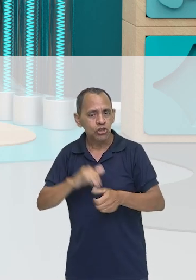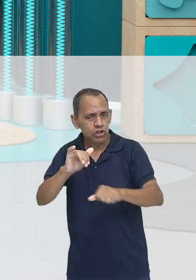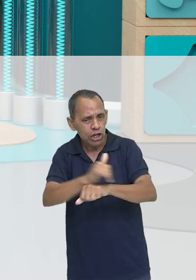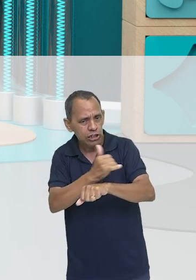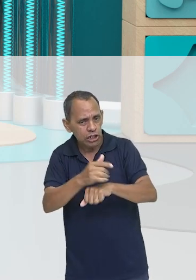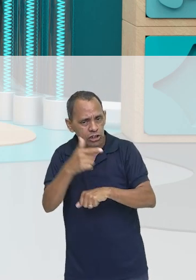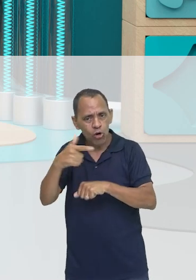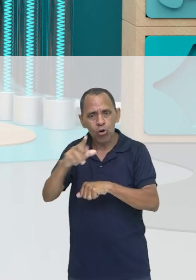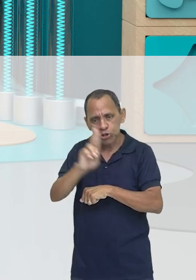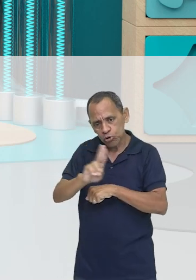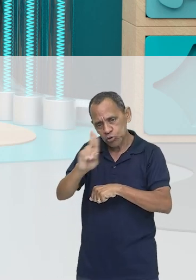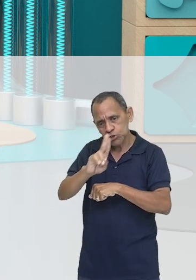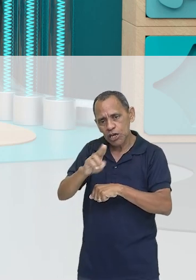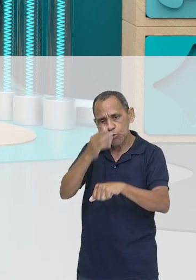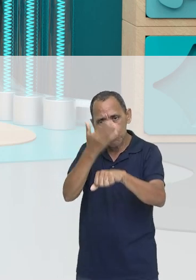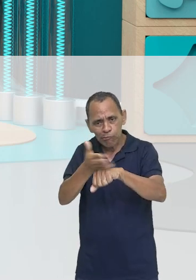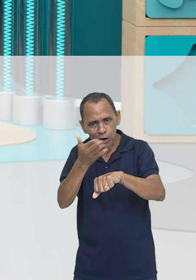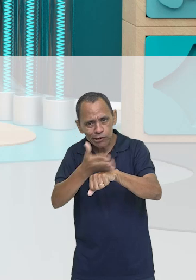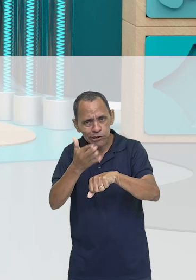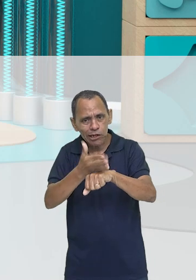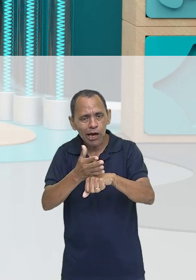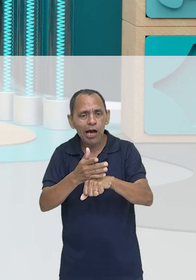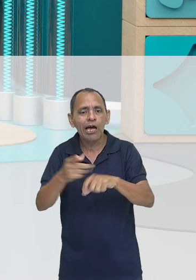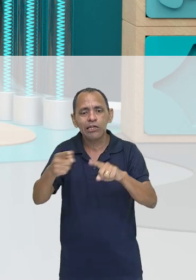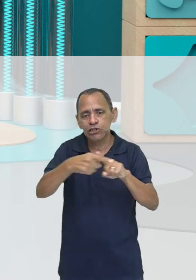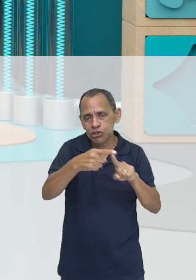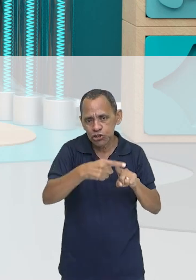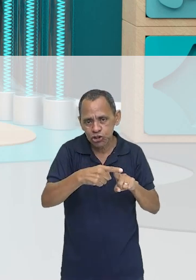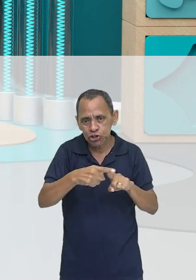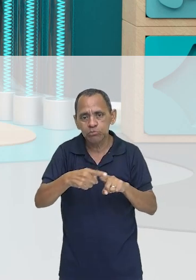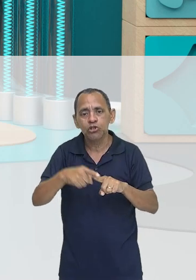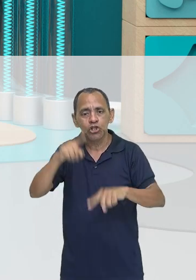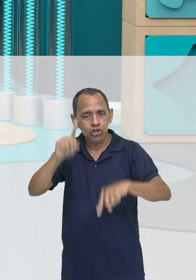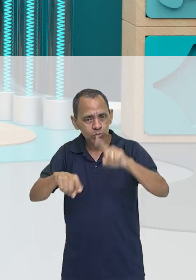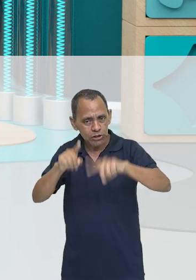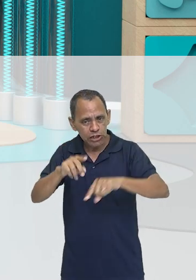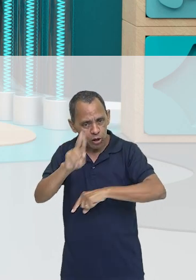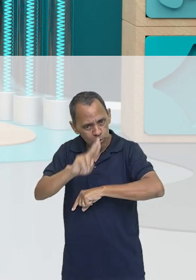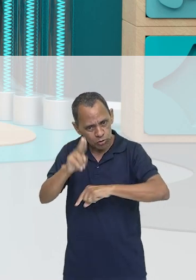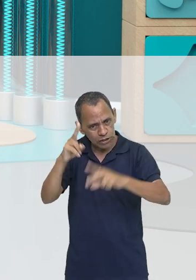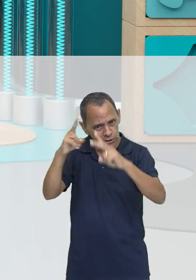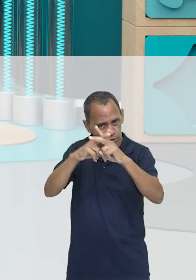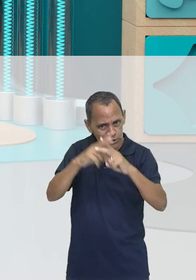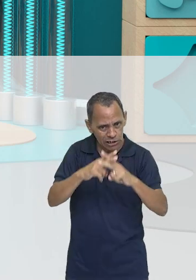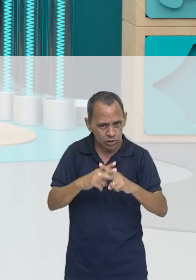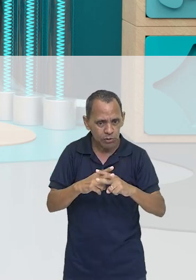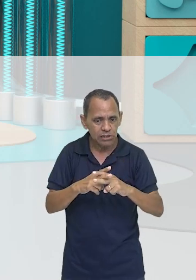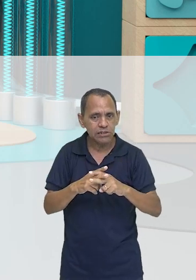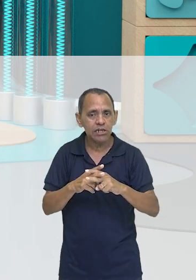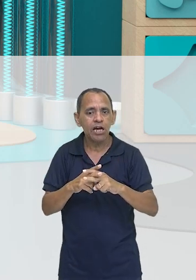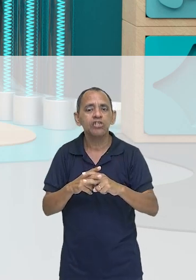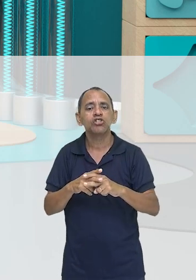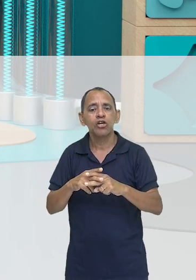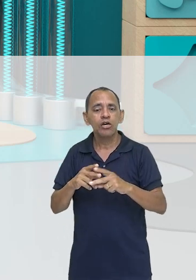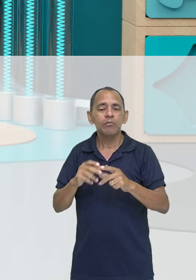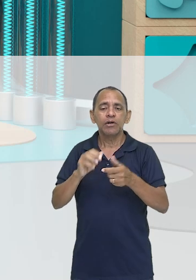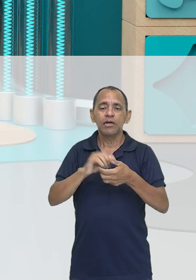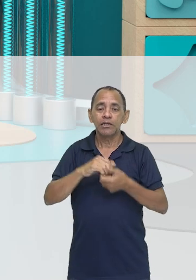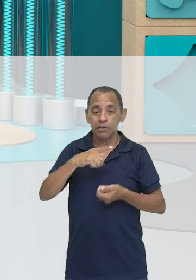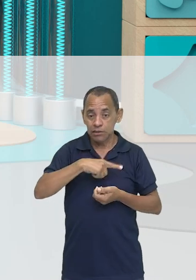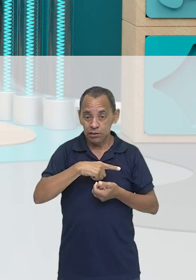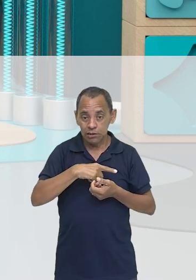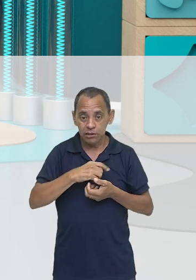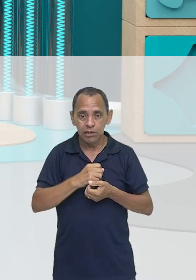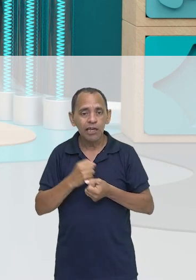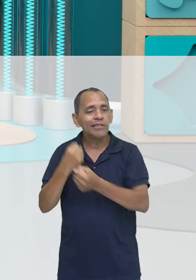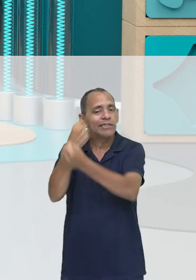Então, é claro que eles iriam adaptar a shinai. Tanto é que ela é feita de quê? De vareta de bambu, que é justamente